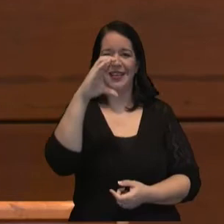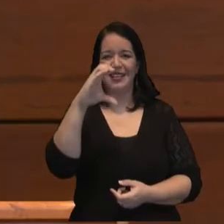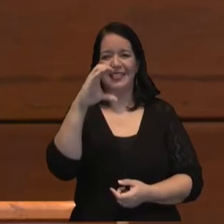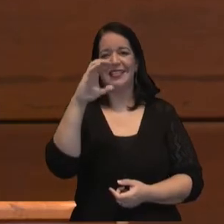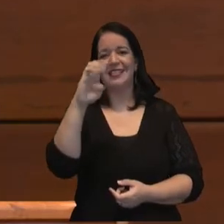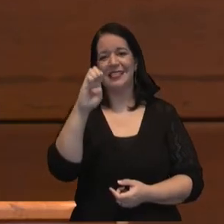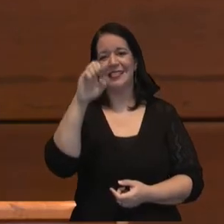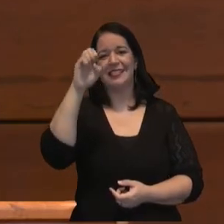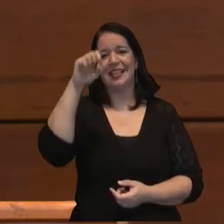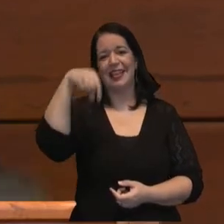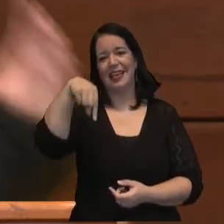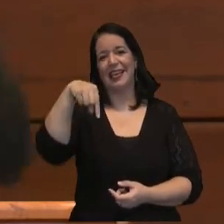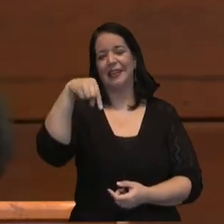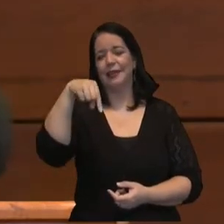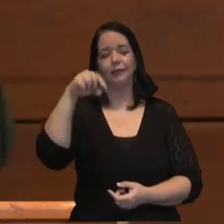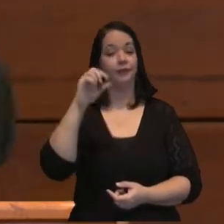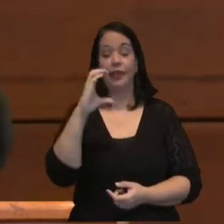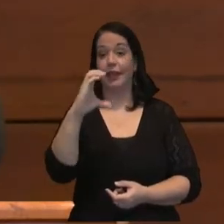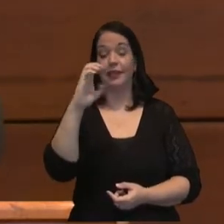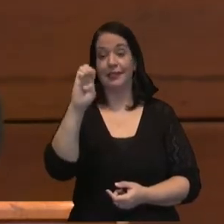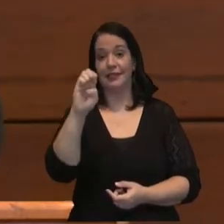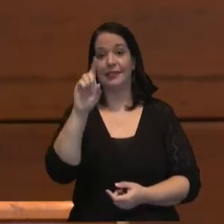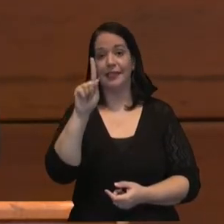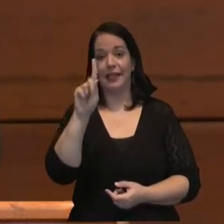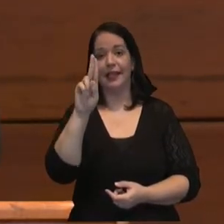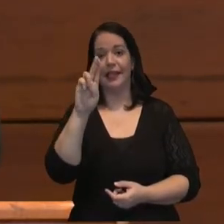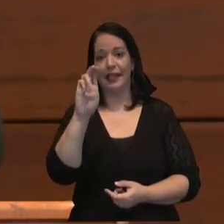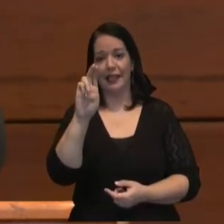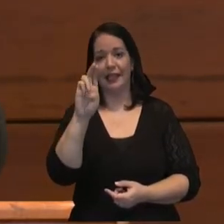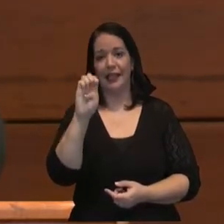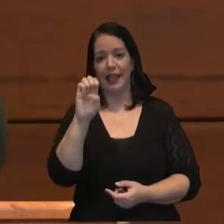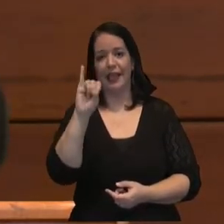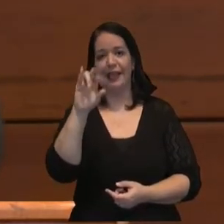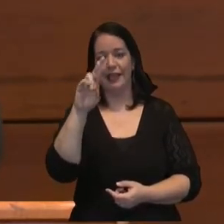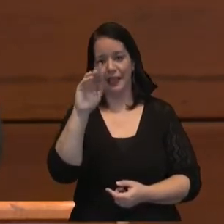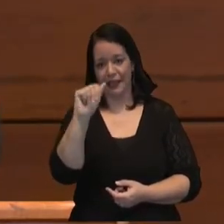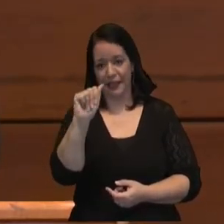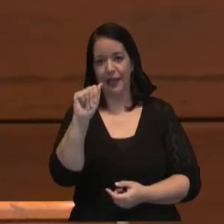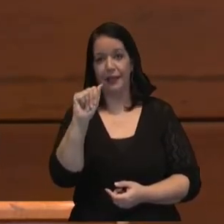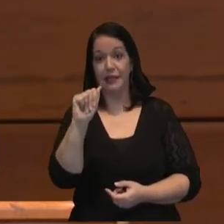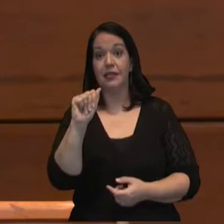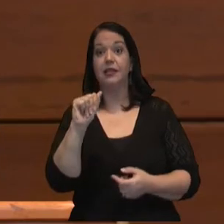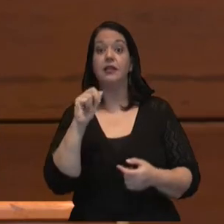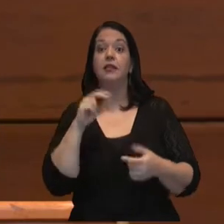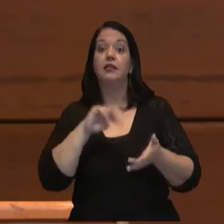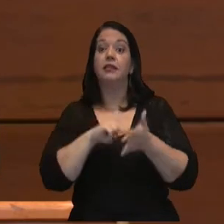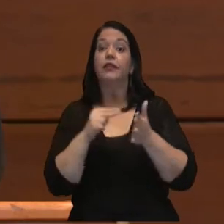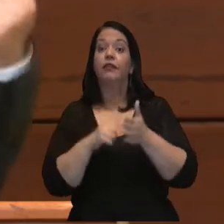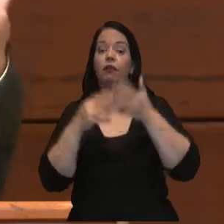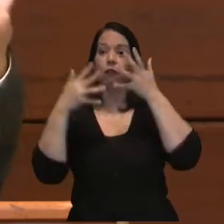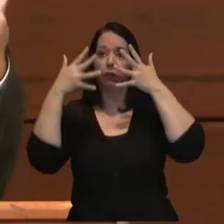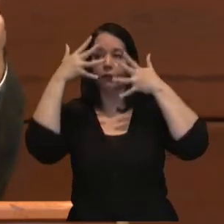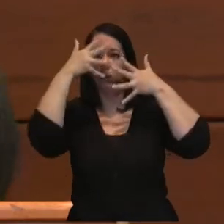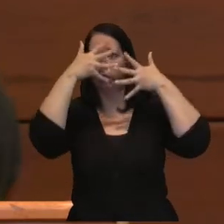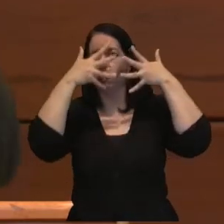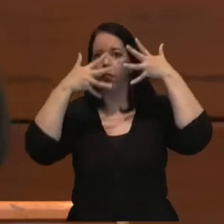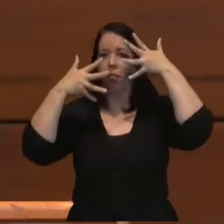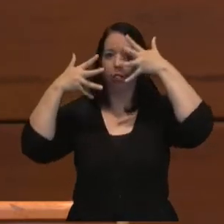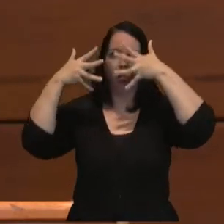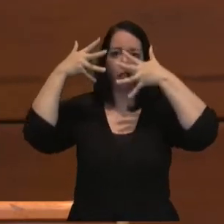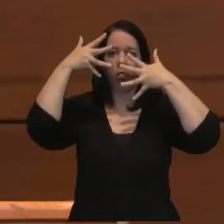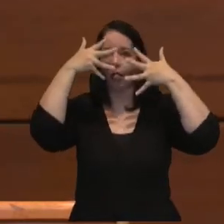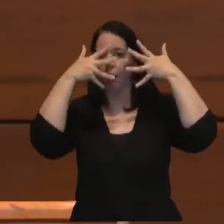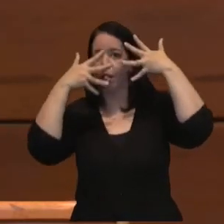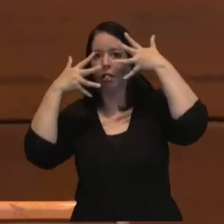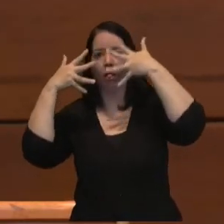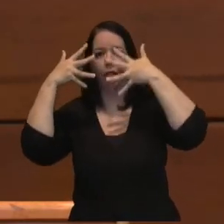sanverim, significa visão turva. Foi a mesma visão turva que tiveram os moradores lá de Sodoma, quando eles